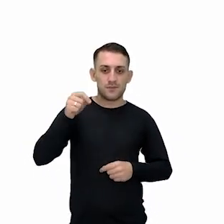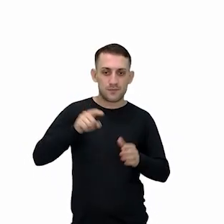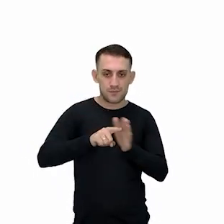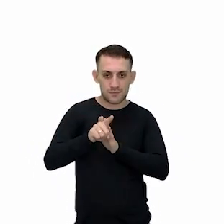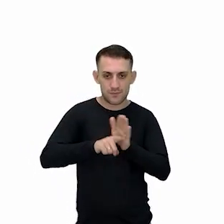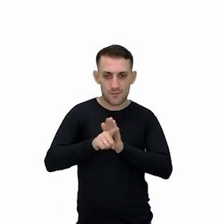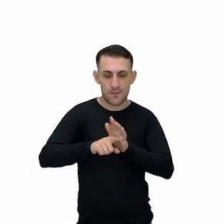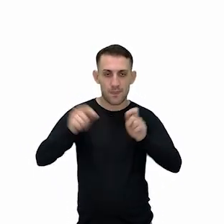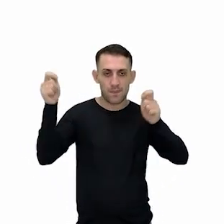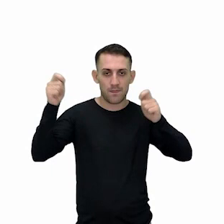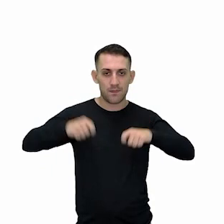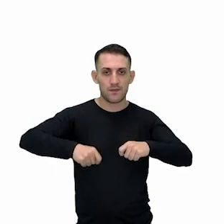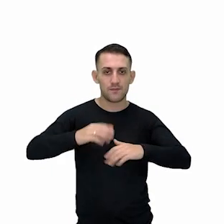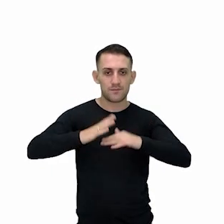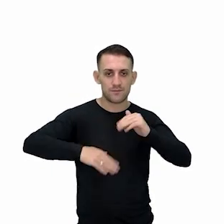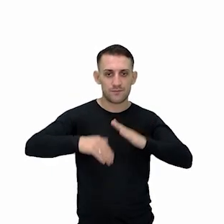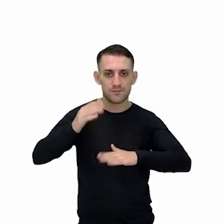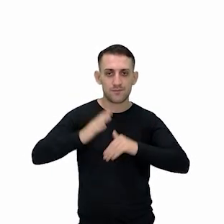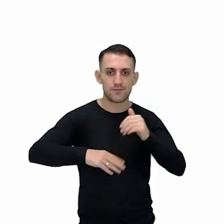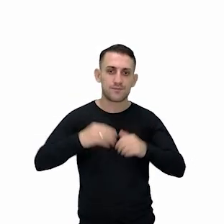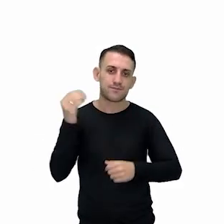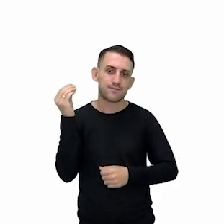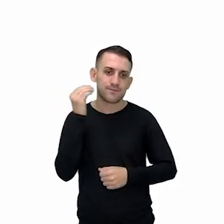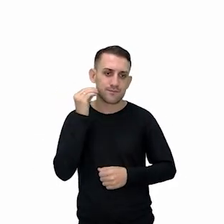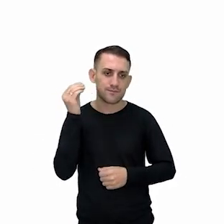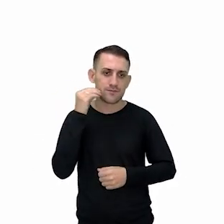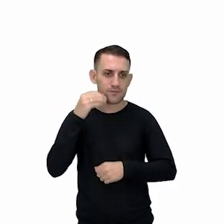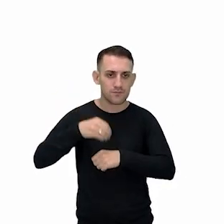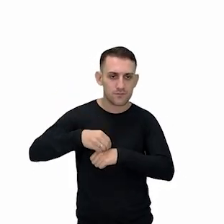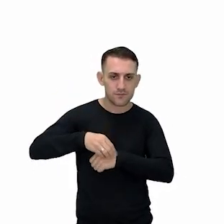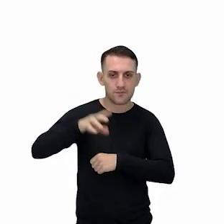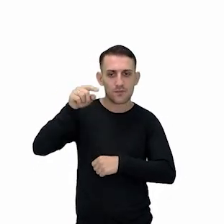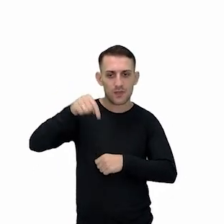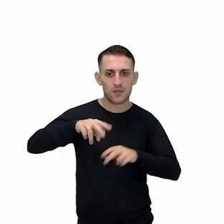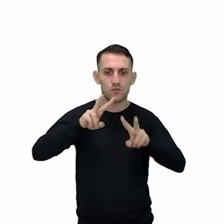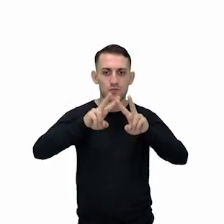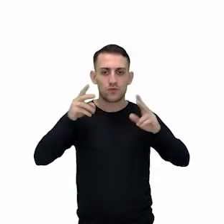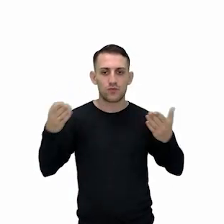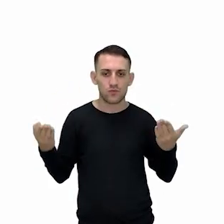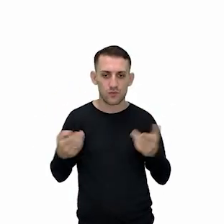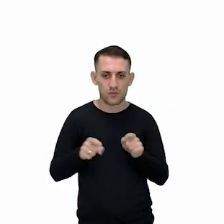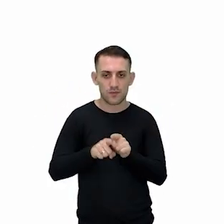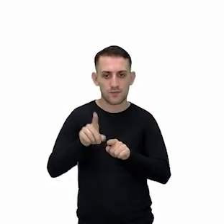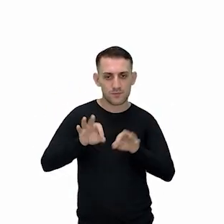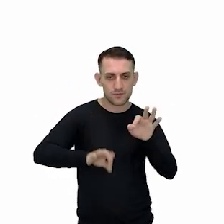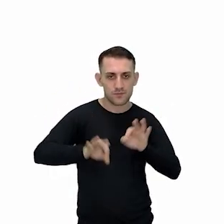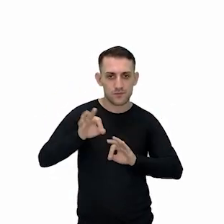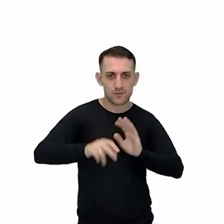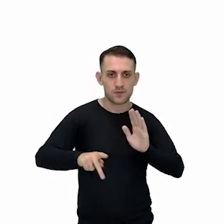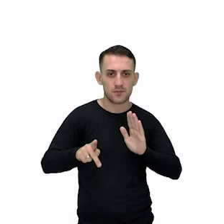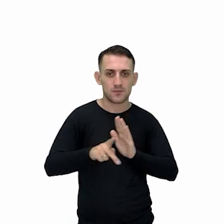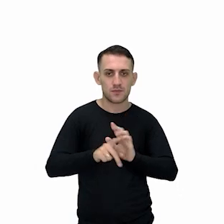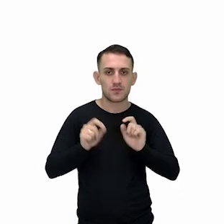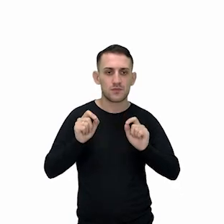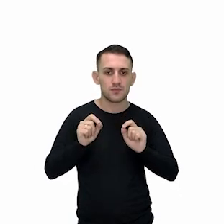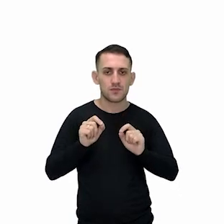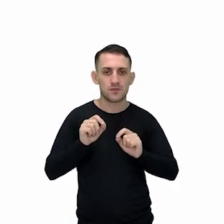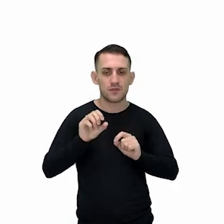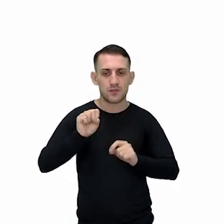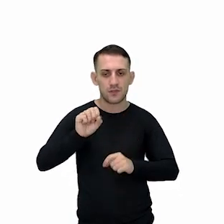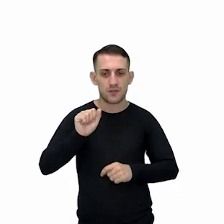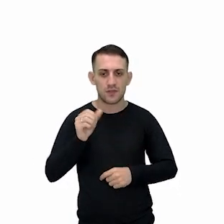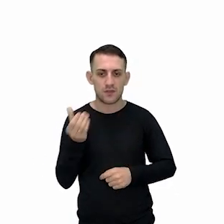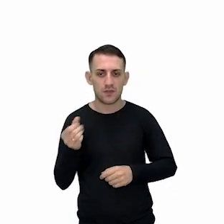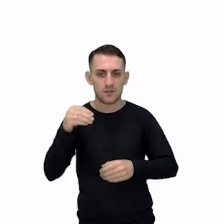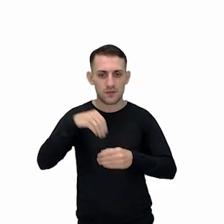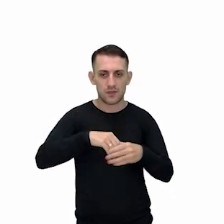as possibilidades das práticas experimentais sugeridas nesta pauta e planejar a aplicação da nossa querida SA6 em